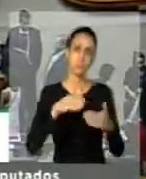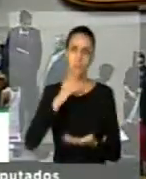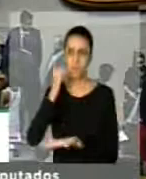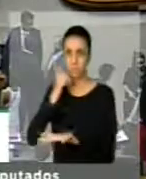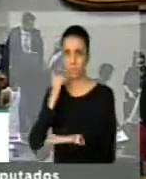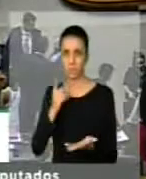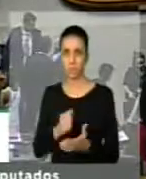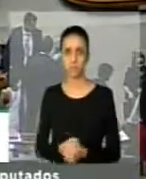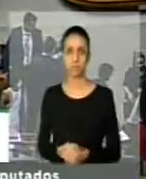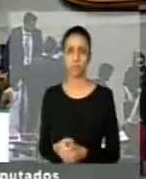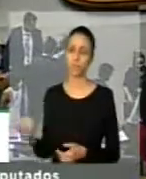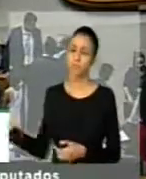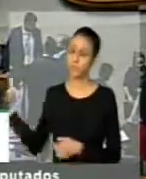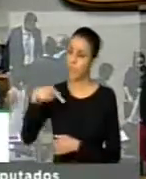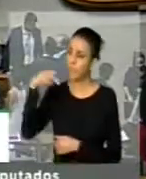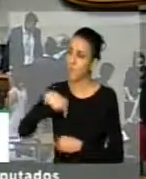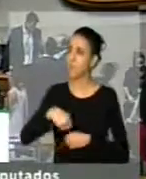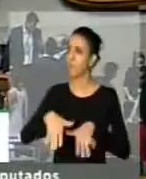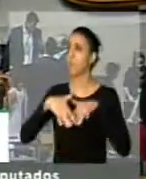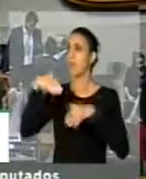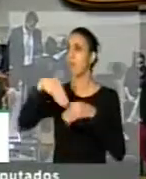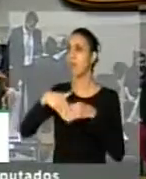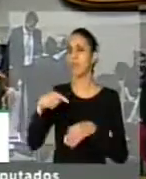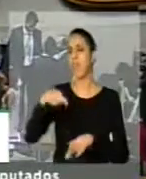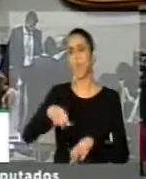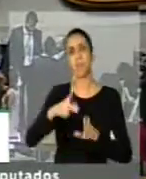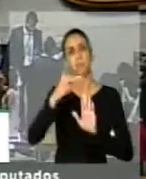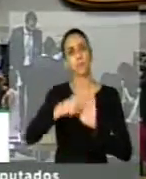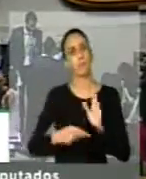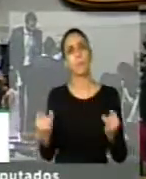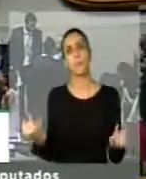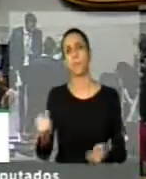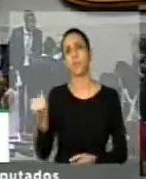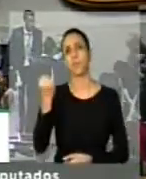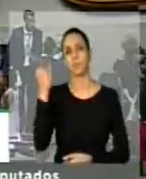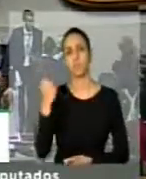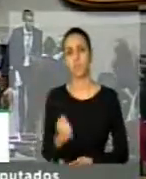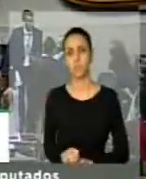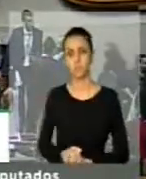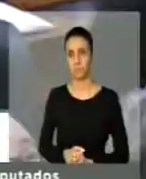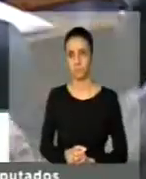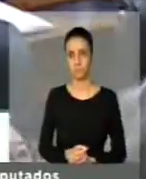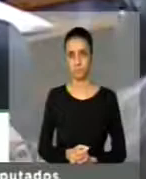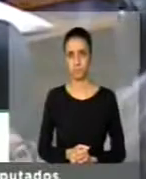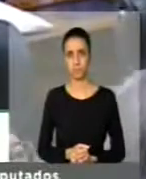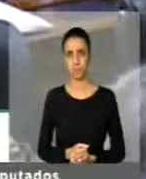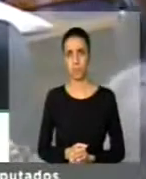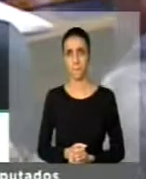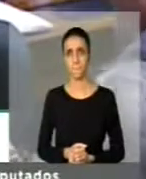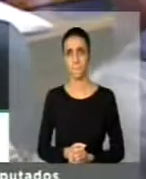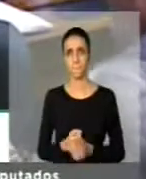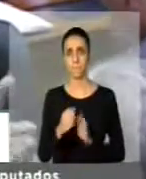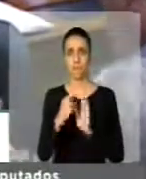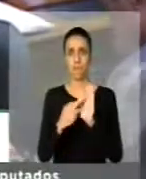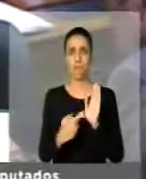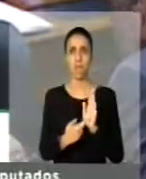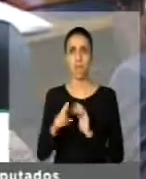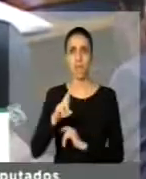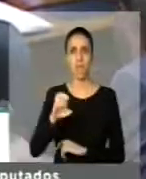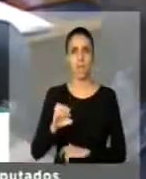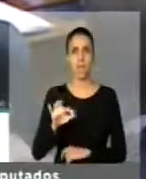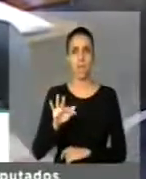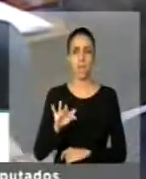para que vem o plenário votar esse importante projeto que regulamenta que o ajuste fiscal dos